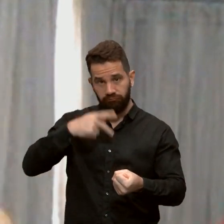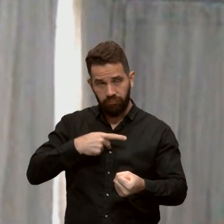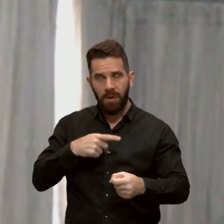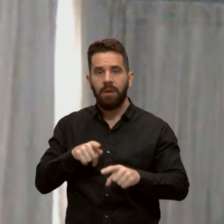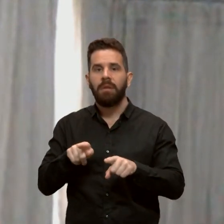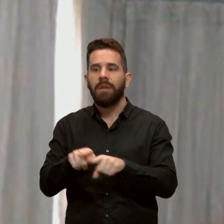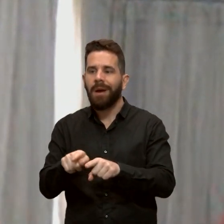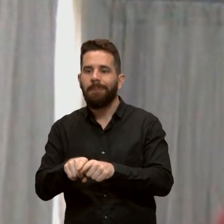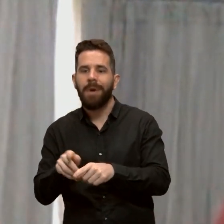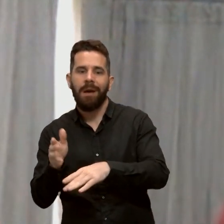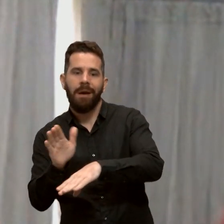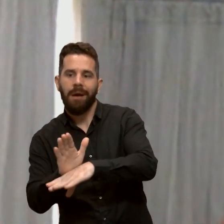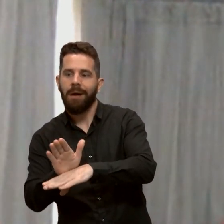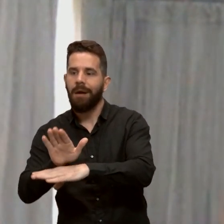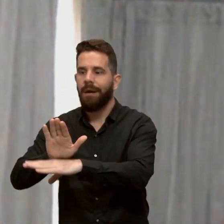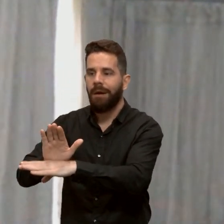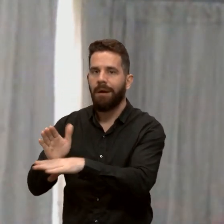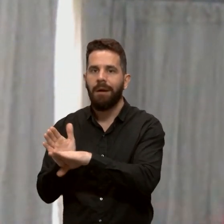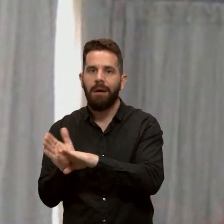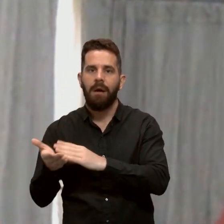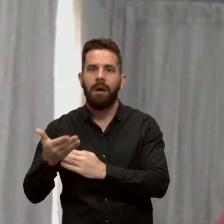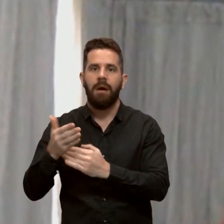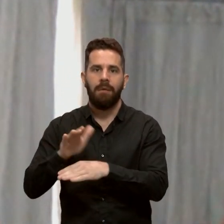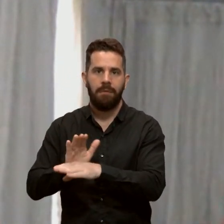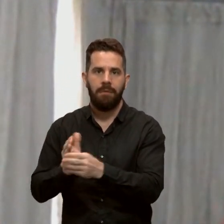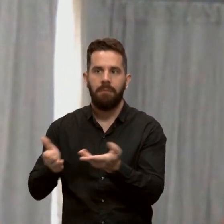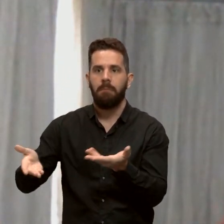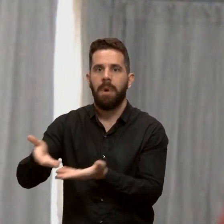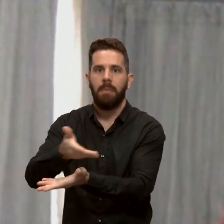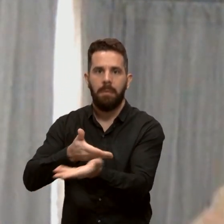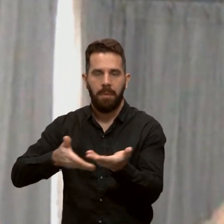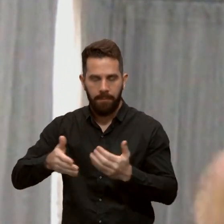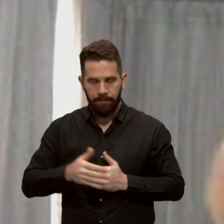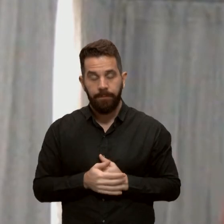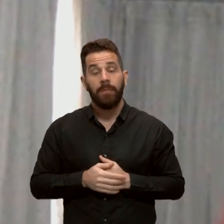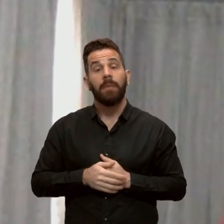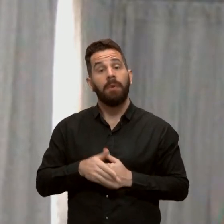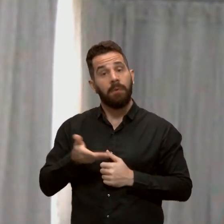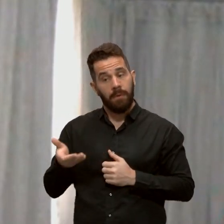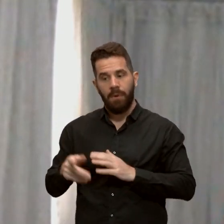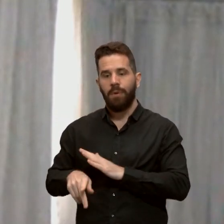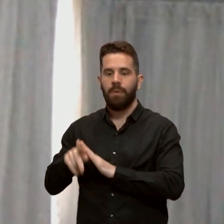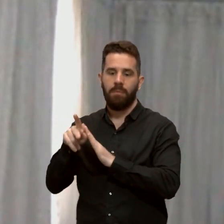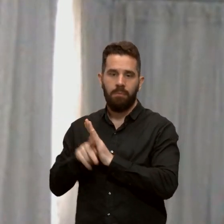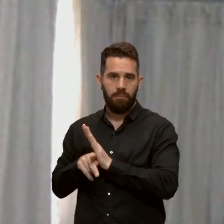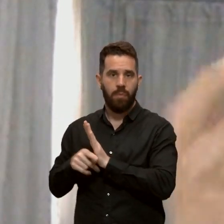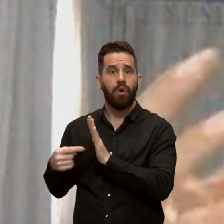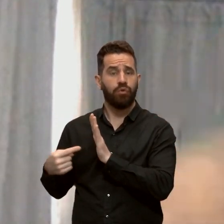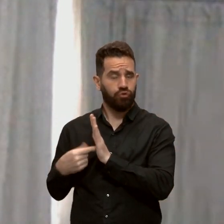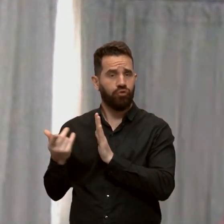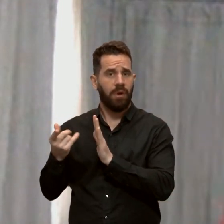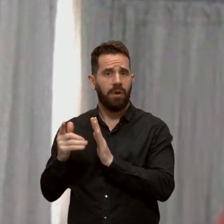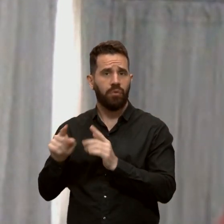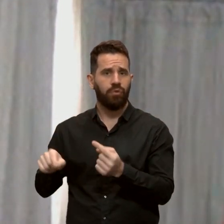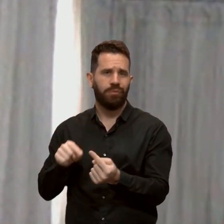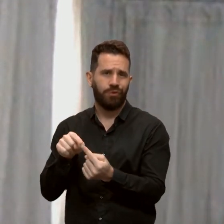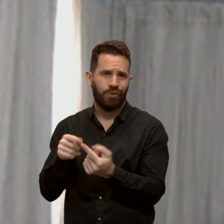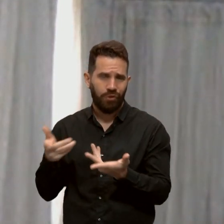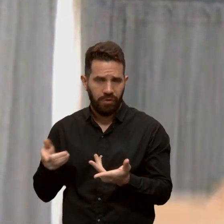aos outros, em rede, né? O eixo dos sementes de proteção é isso, é estruturar uma rede